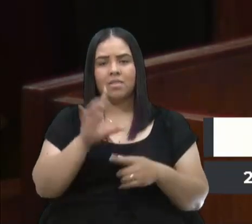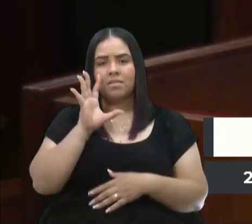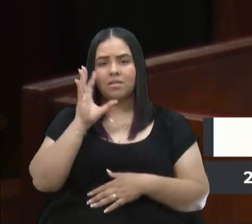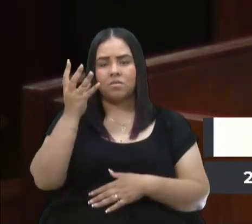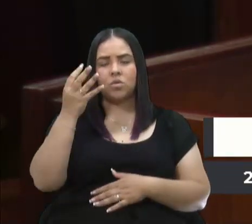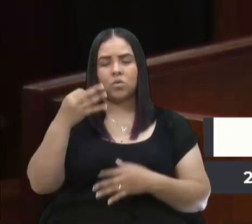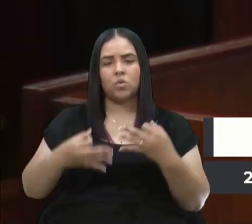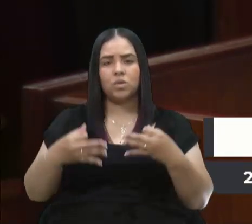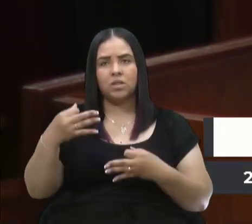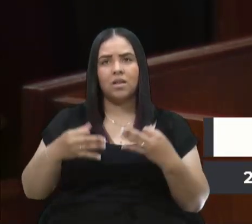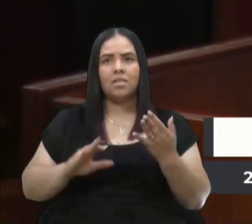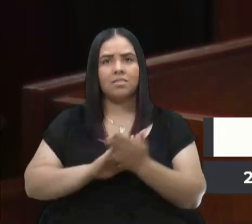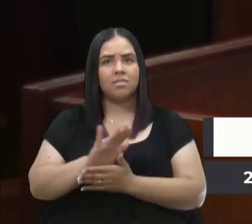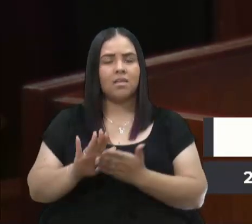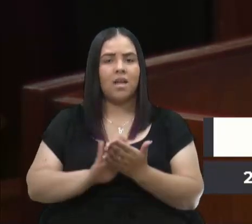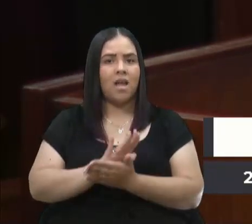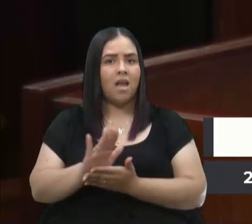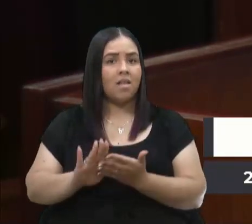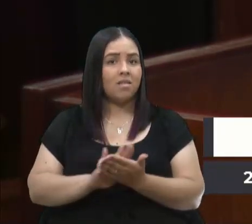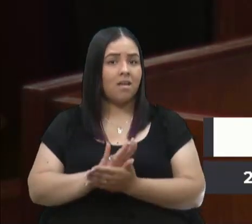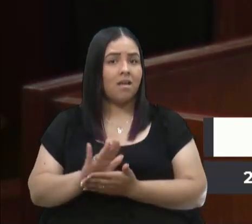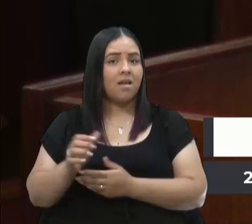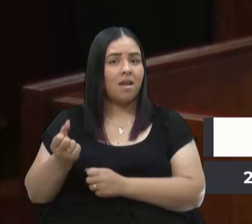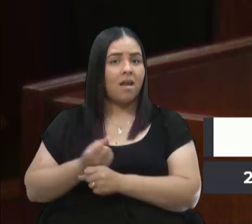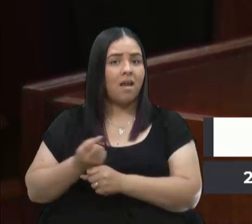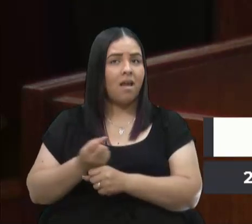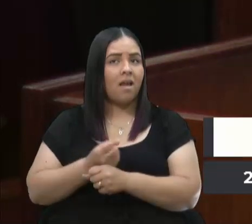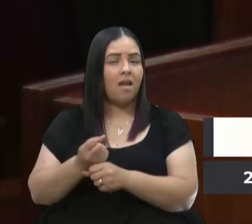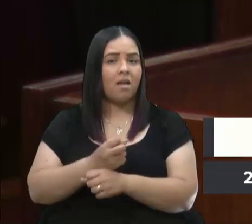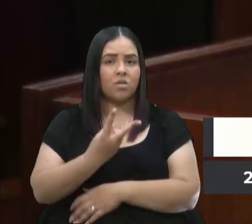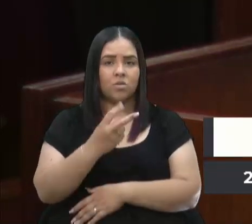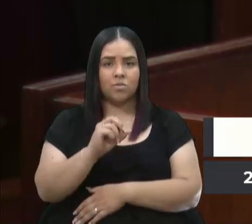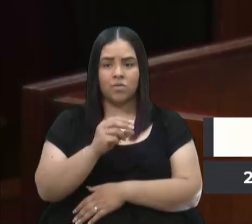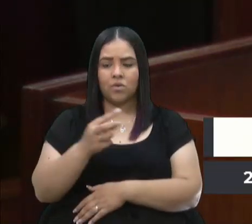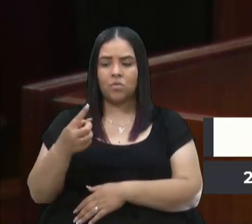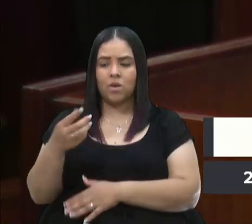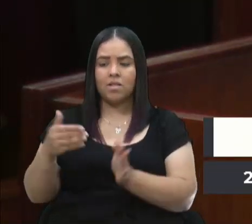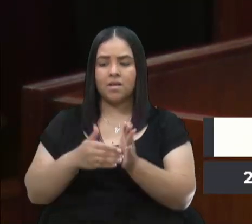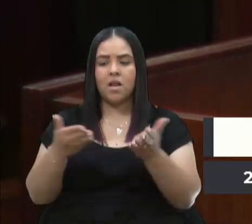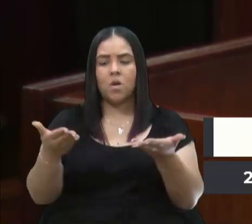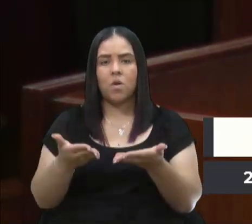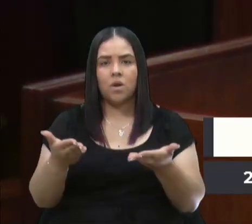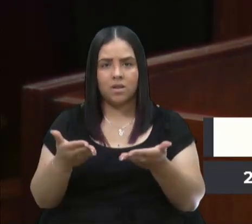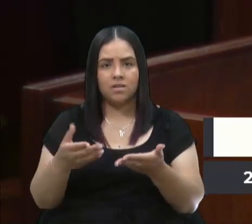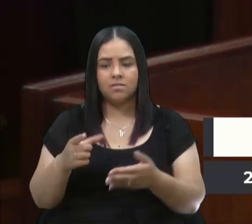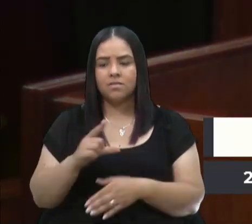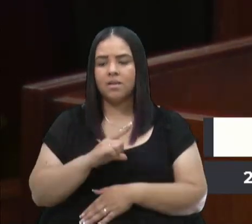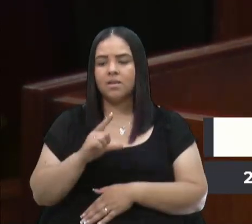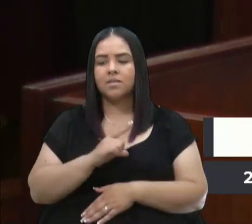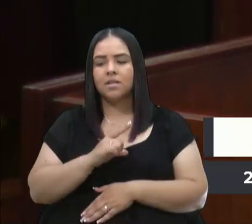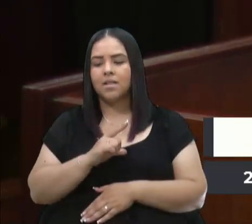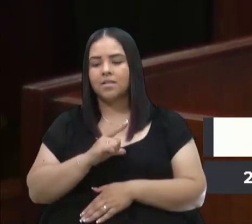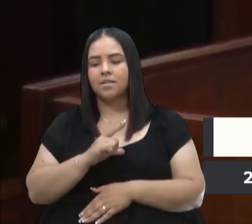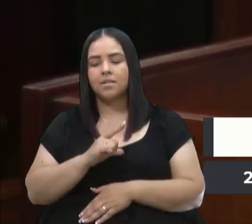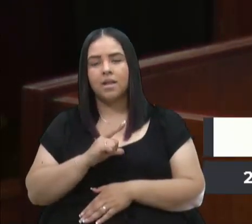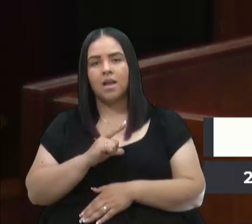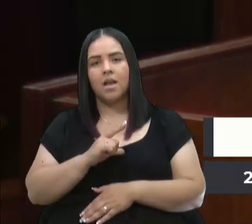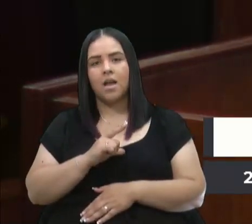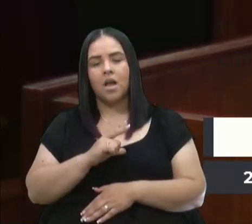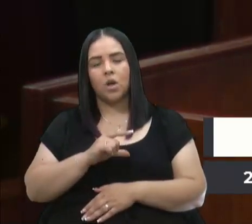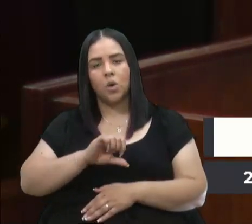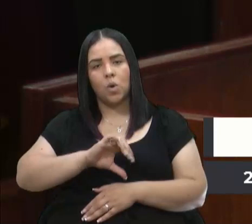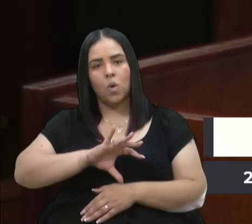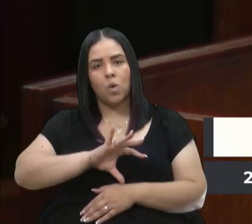e aí ninguém, em todos esses anos, de 2001 para cá, teve essa coragem de rever